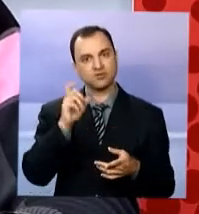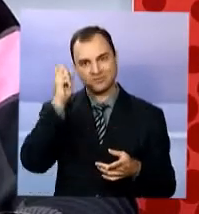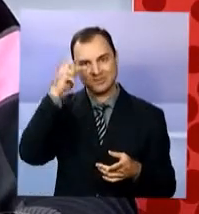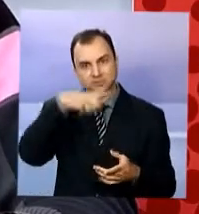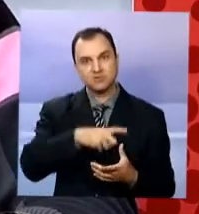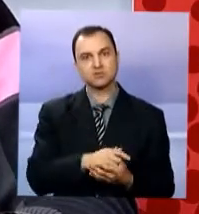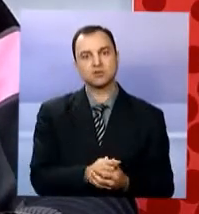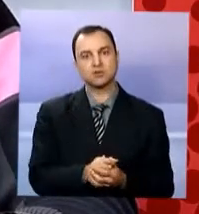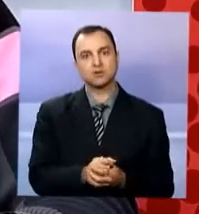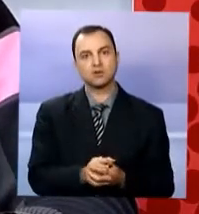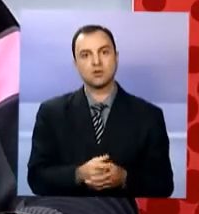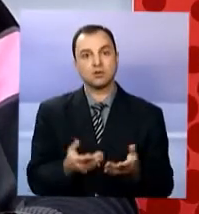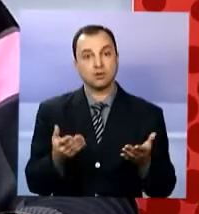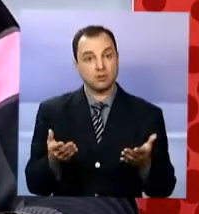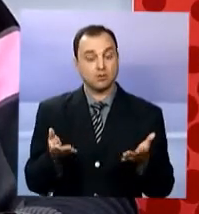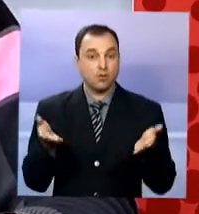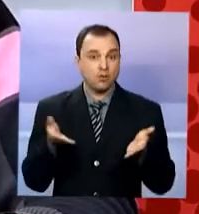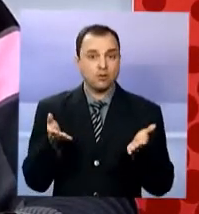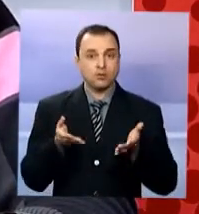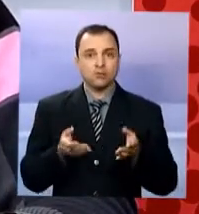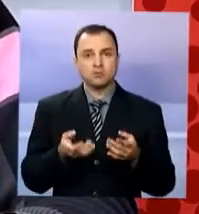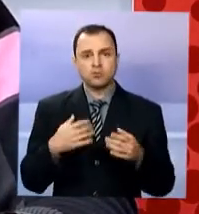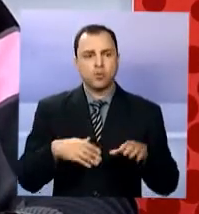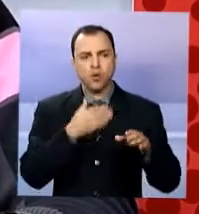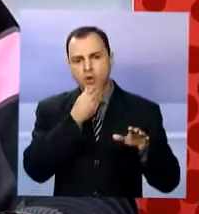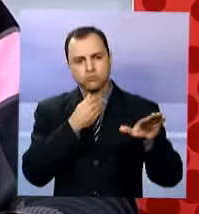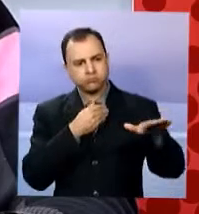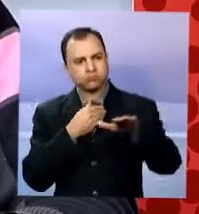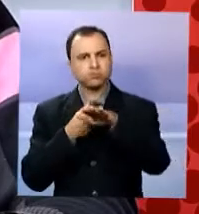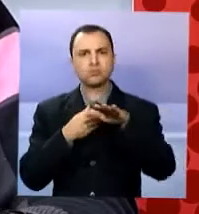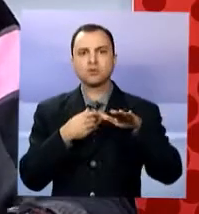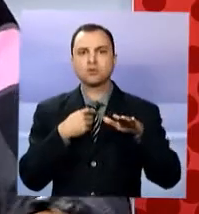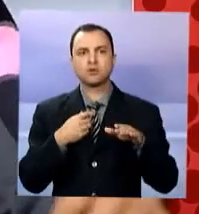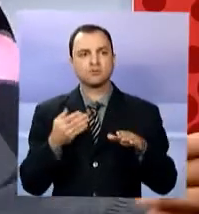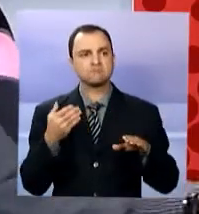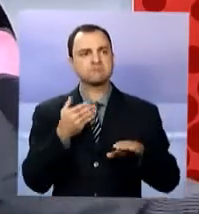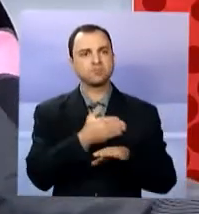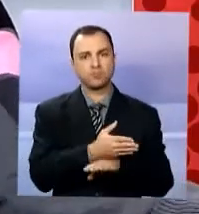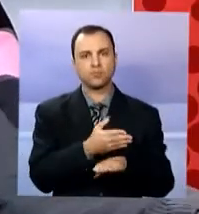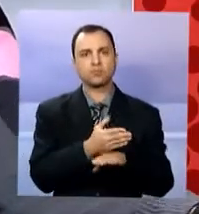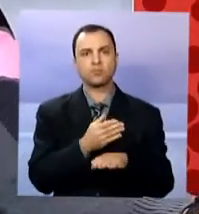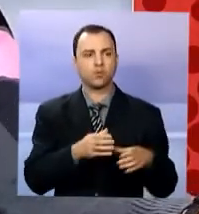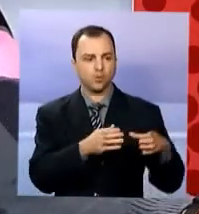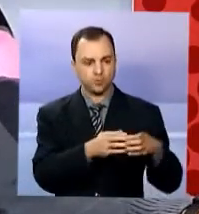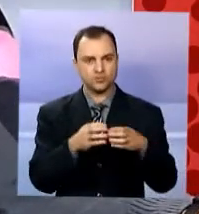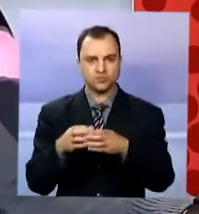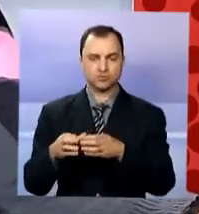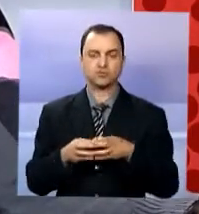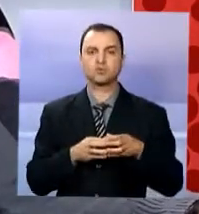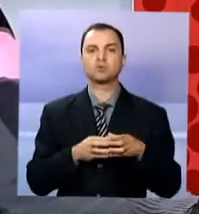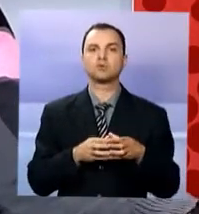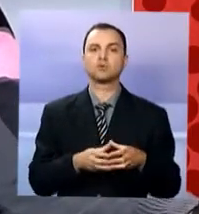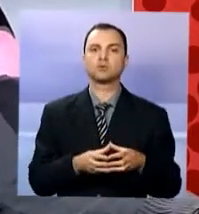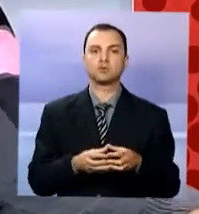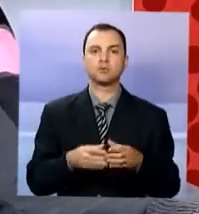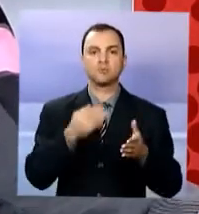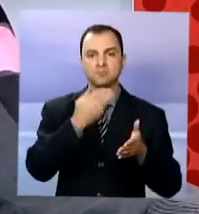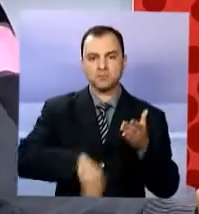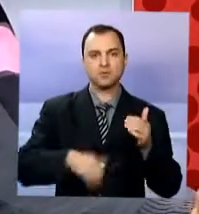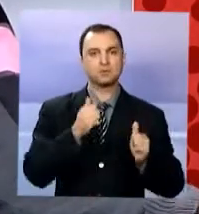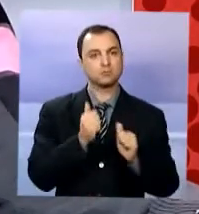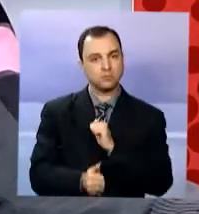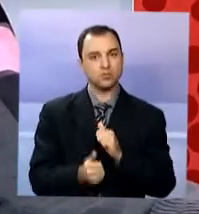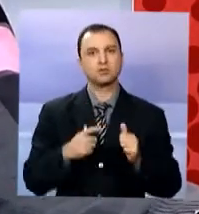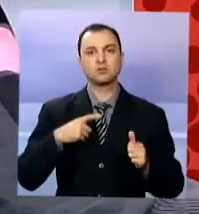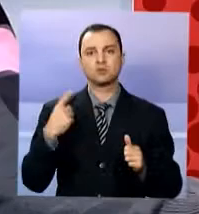nada fácil então aí hoje os meninos através das equipes através do Ministério do